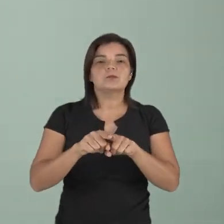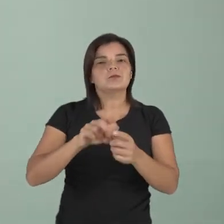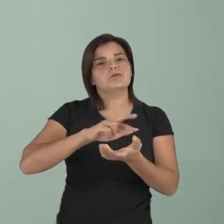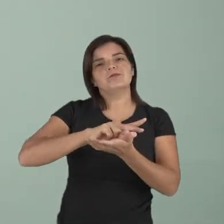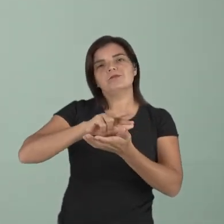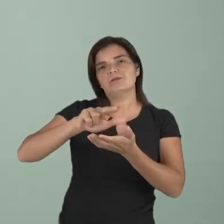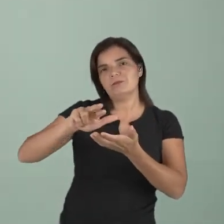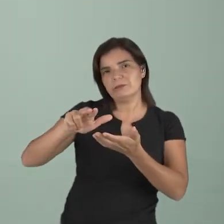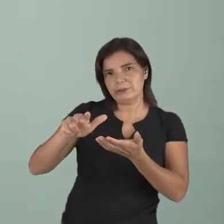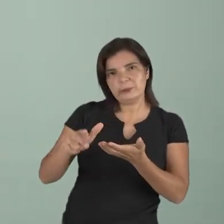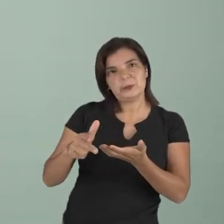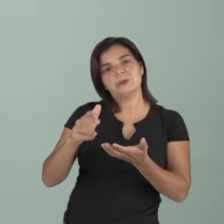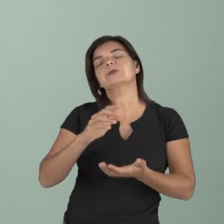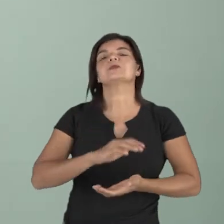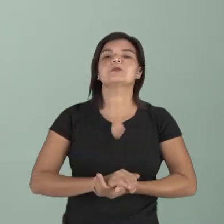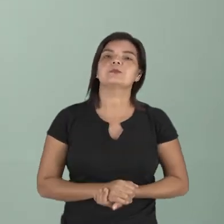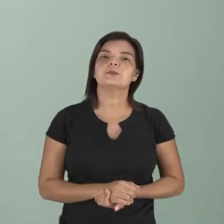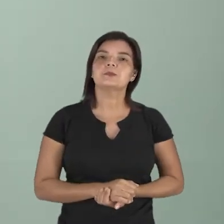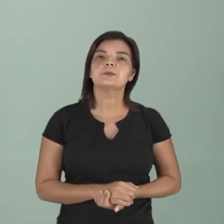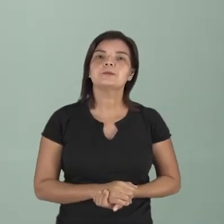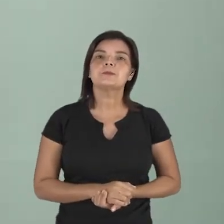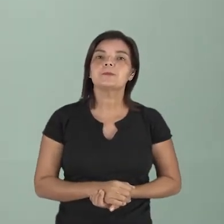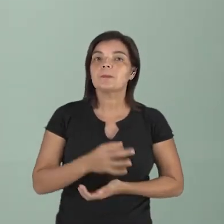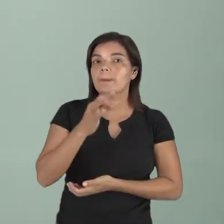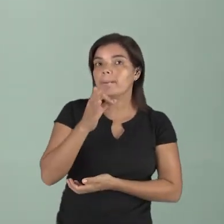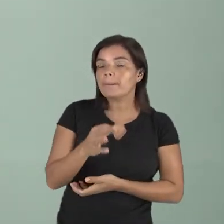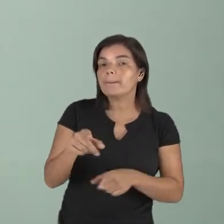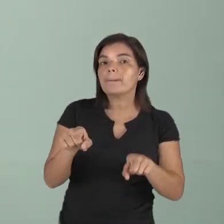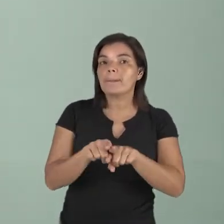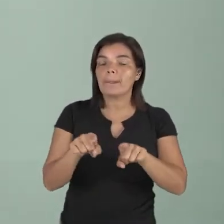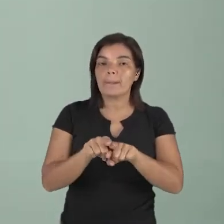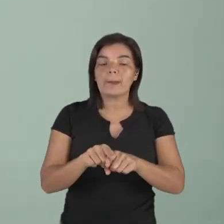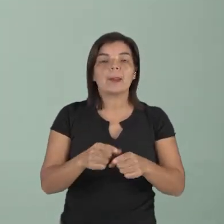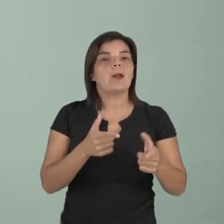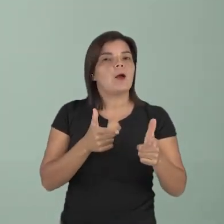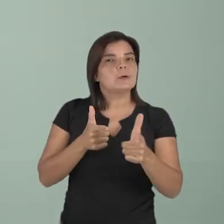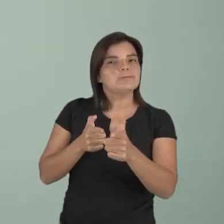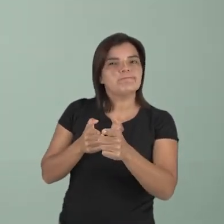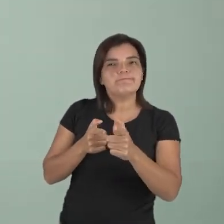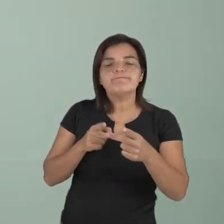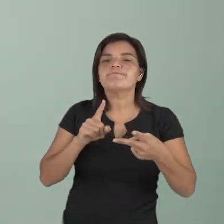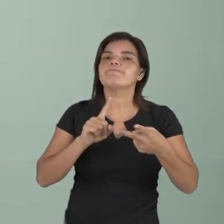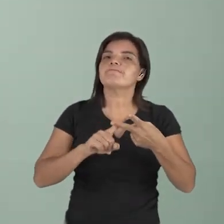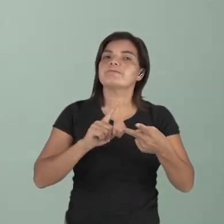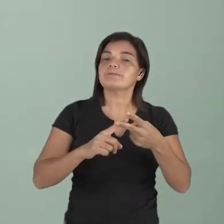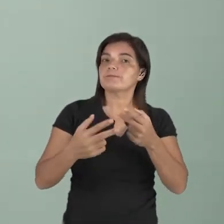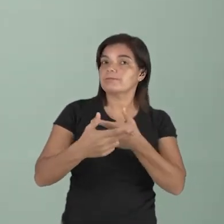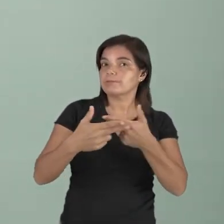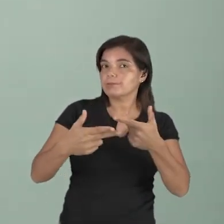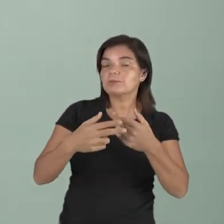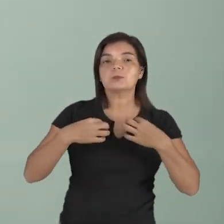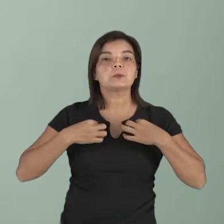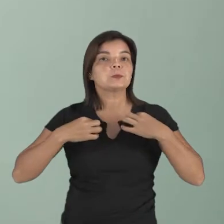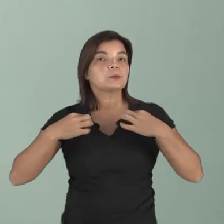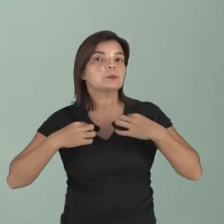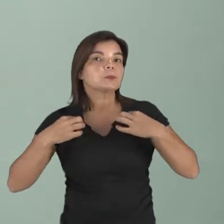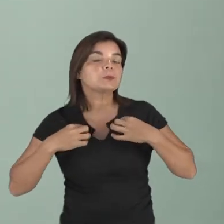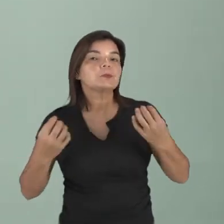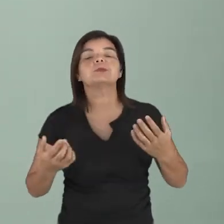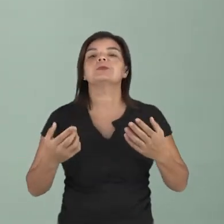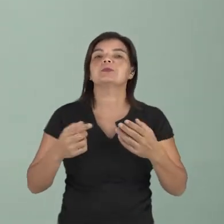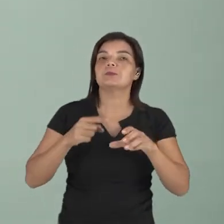diversos utensílios, certo? Desde armas acessórios, a vestimentas,